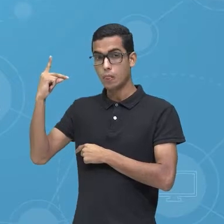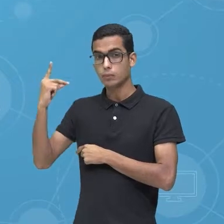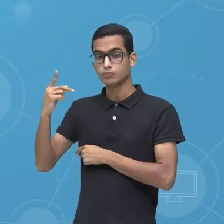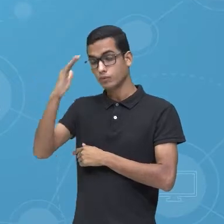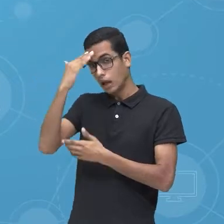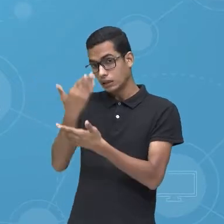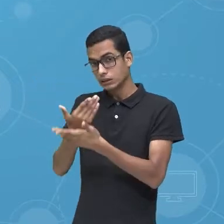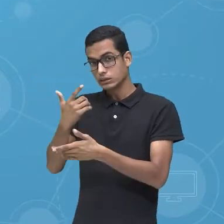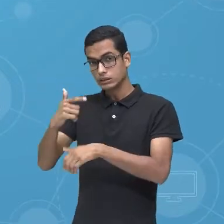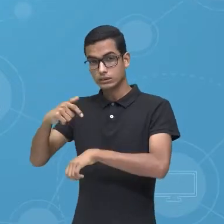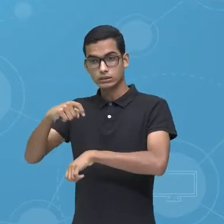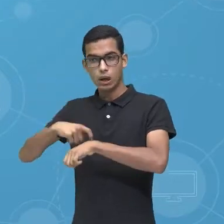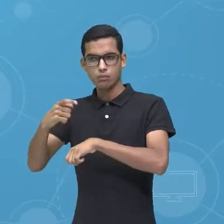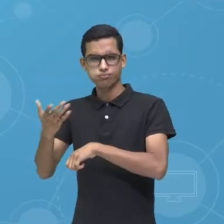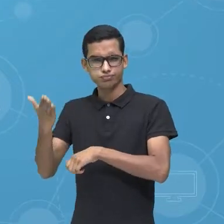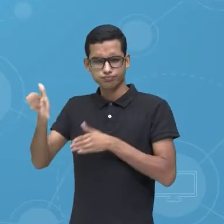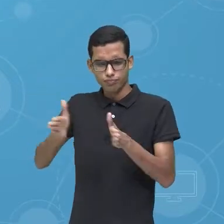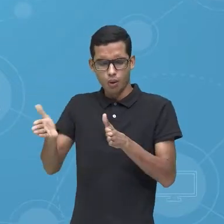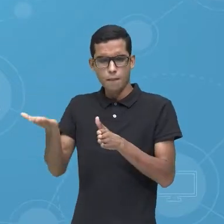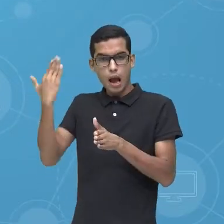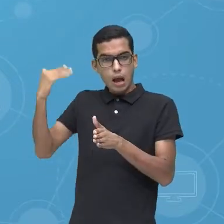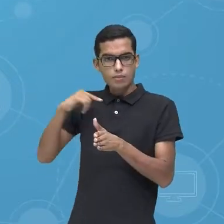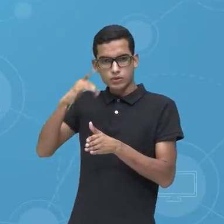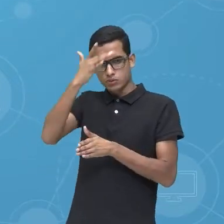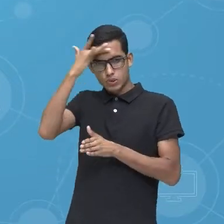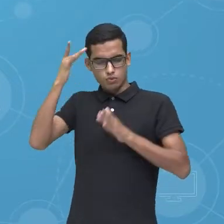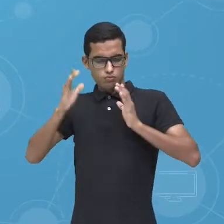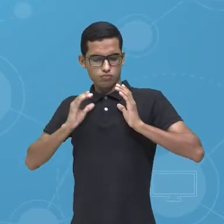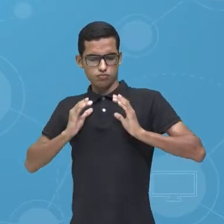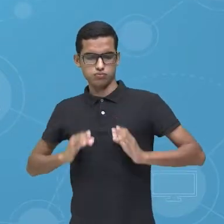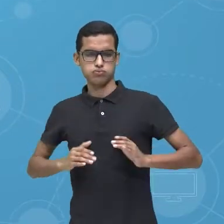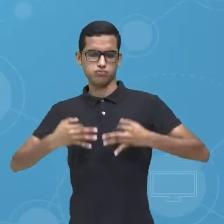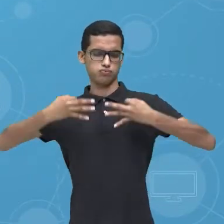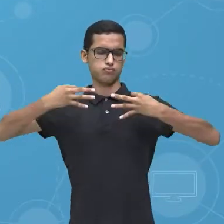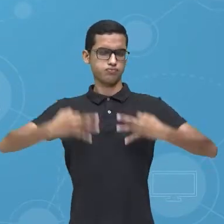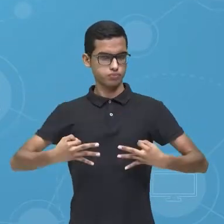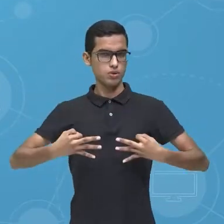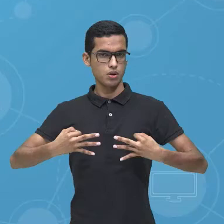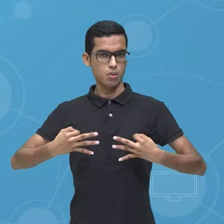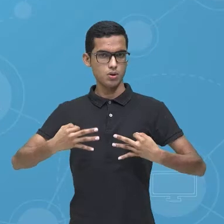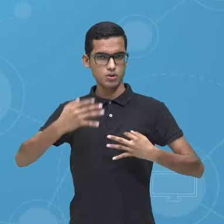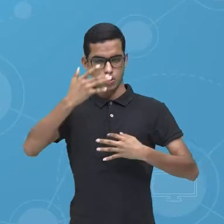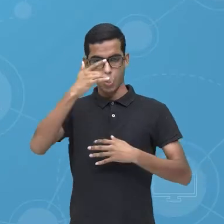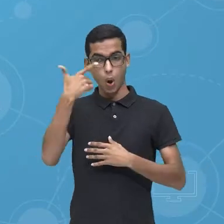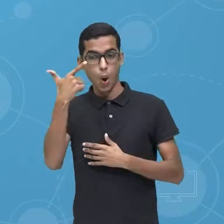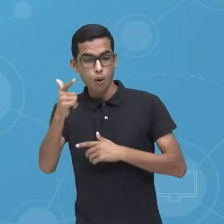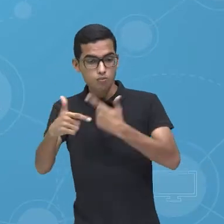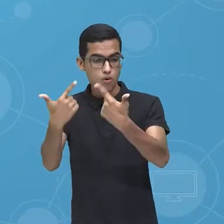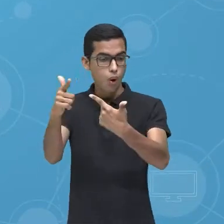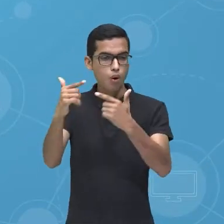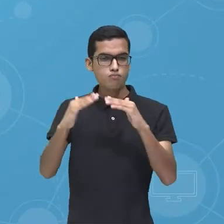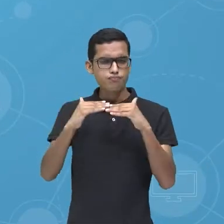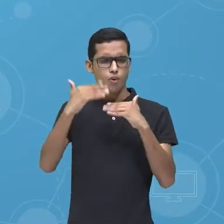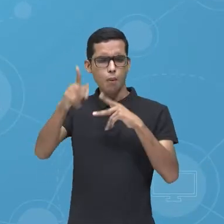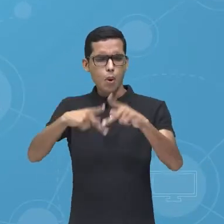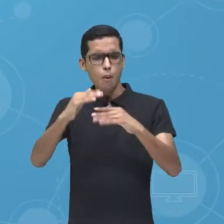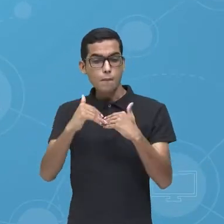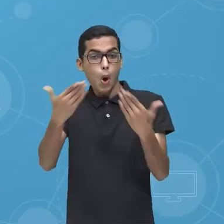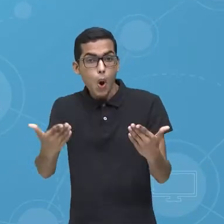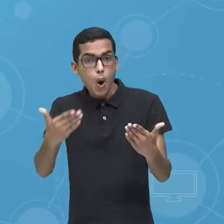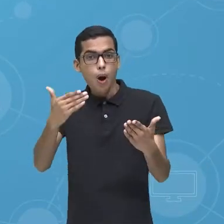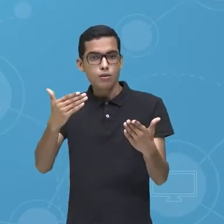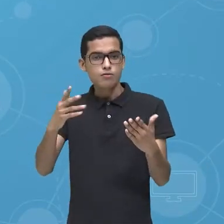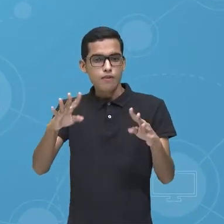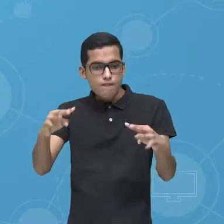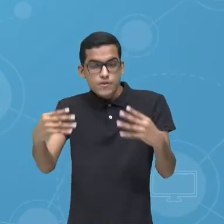saberem se portar corretamente, serem bem vistas na sociedade, elas precisavam saber dançar. Então, o que acontecia? Quando